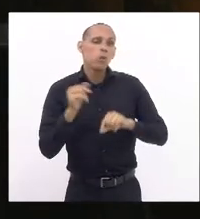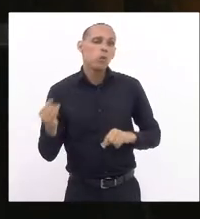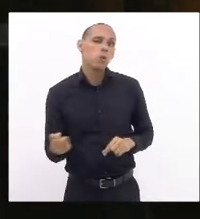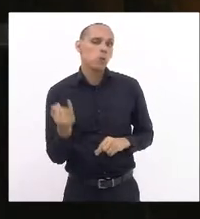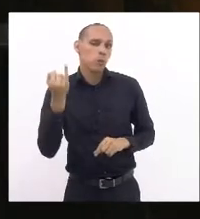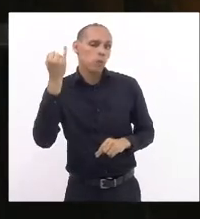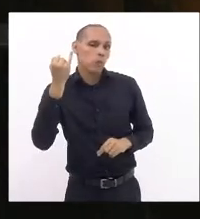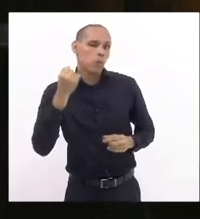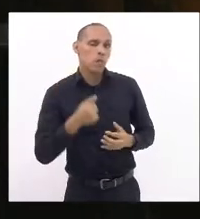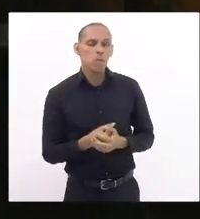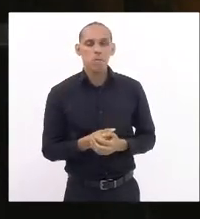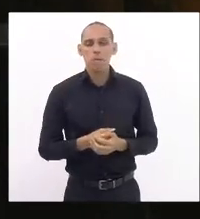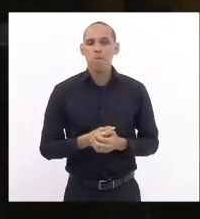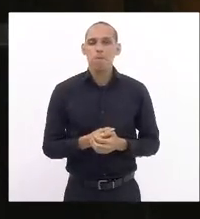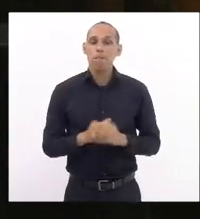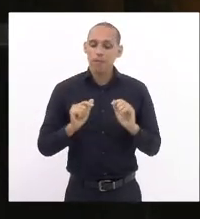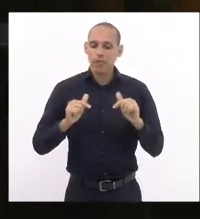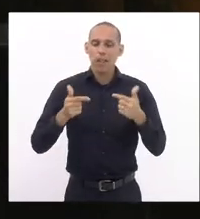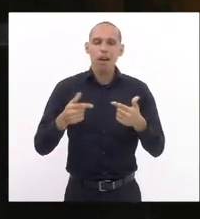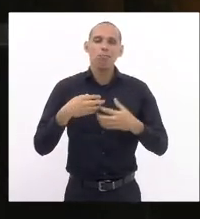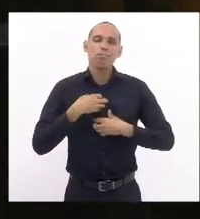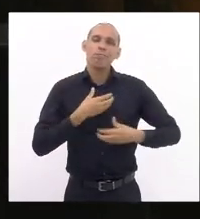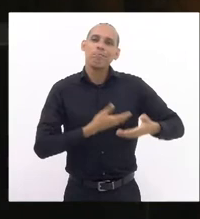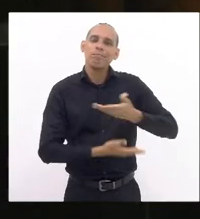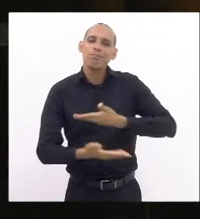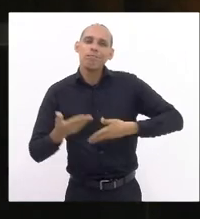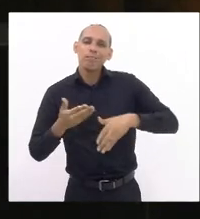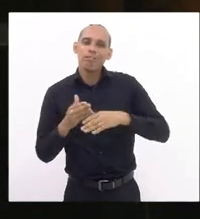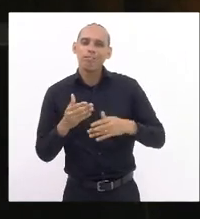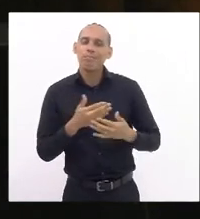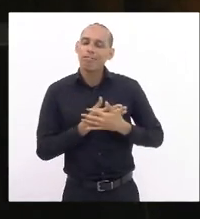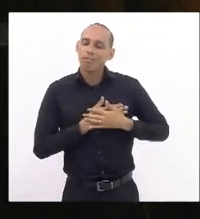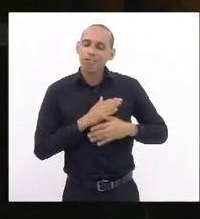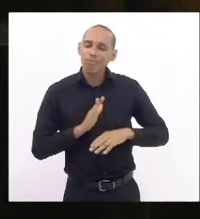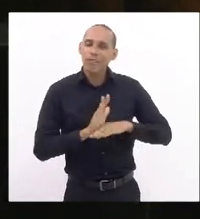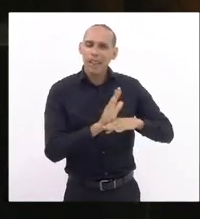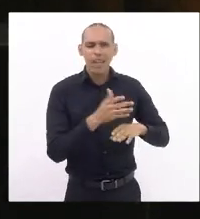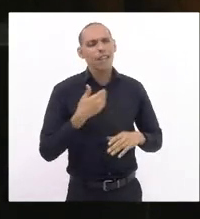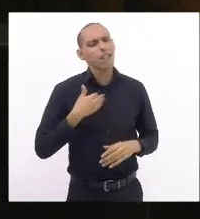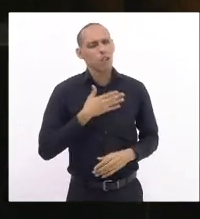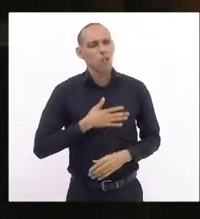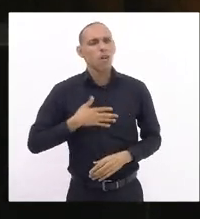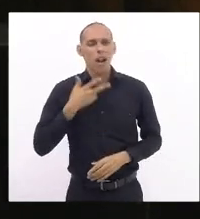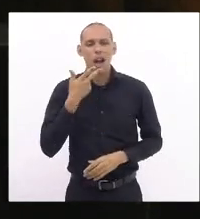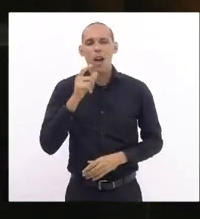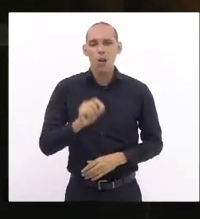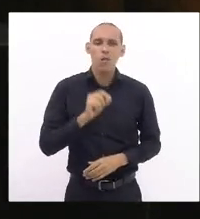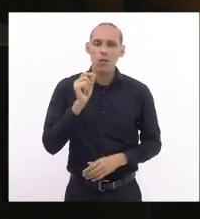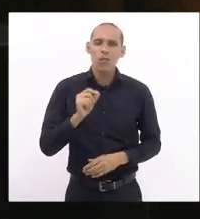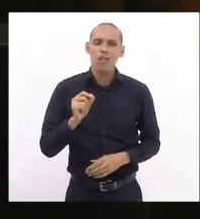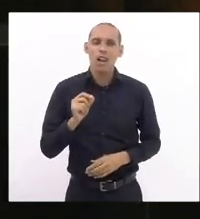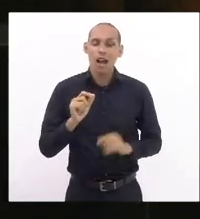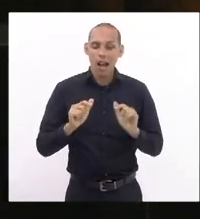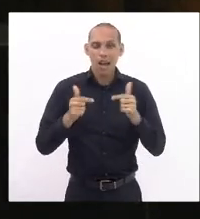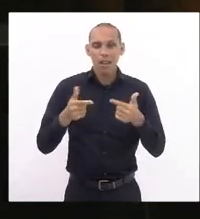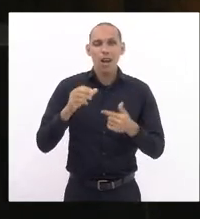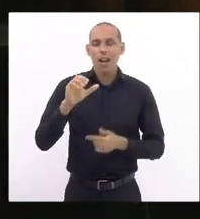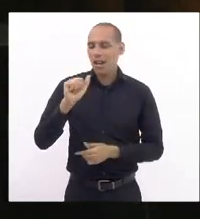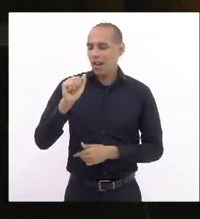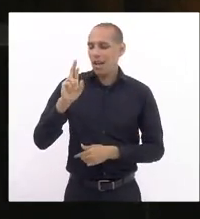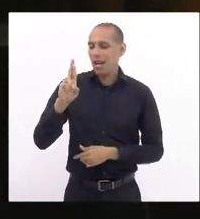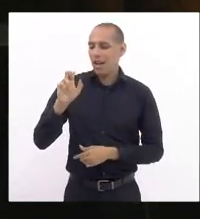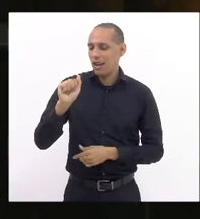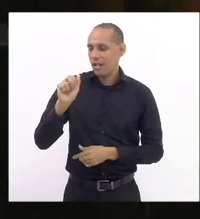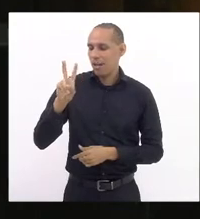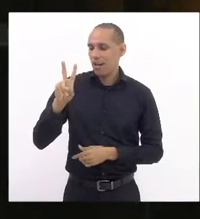importante as ações de solidariedade. E aqui gostaria de dizer da ação Caravana Solidária